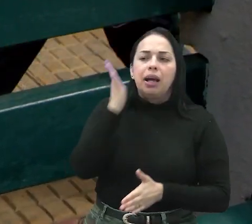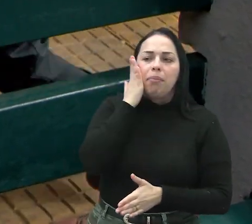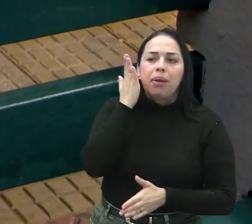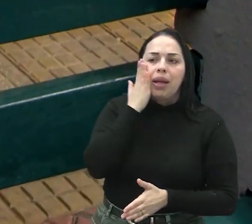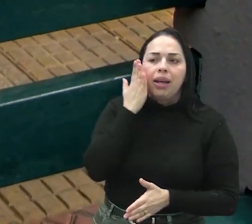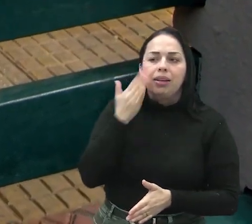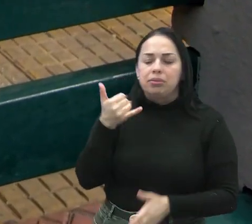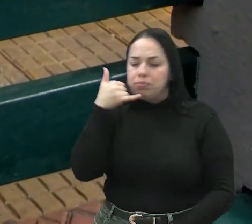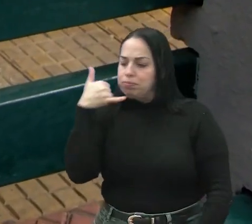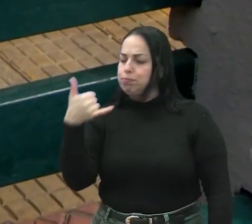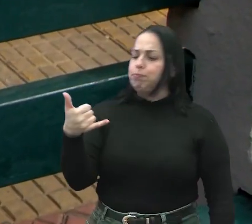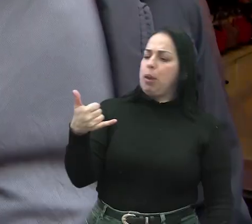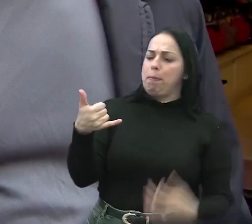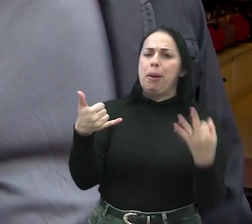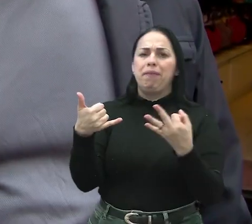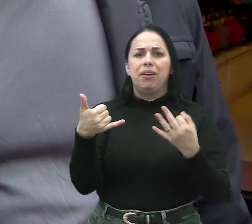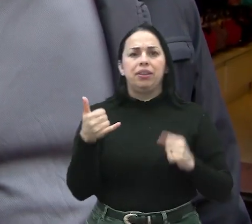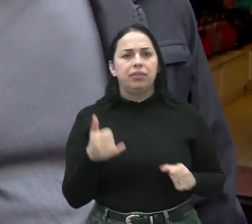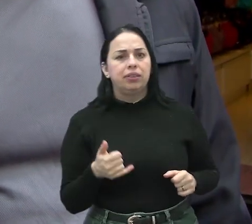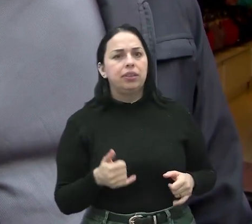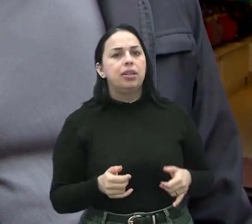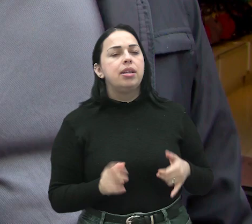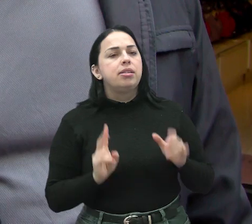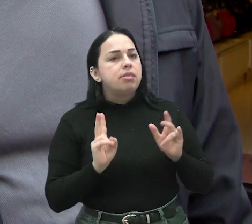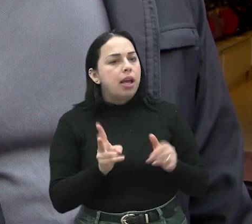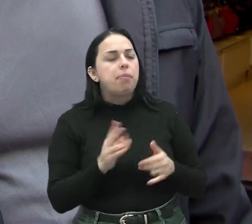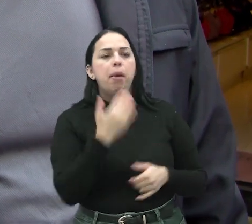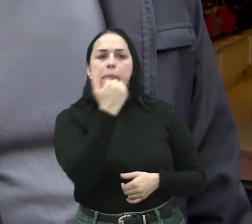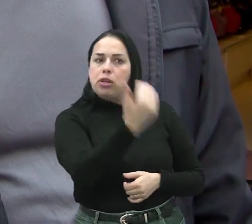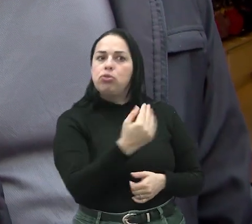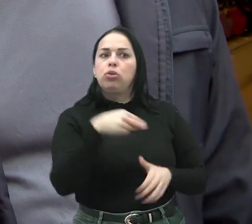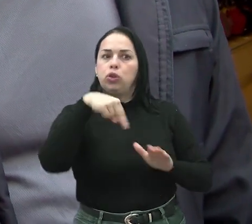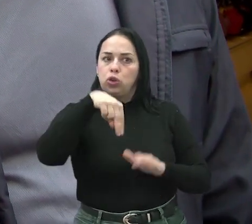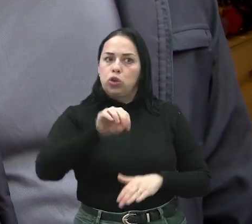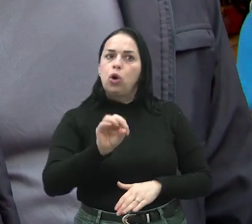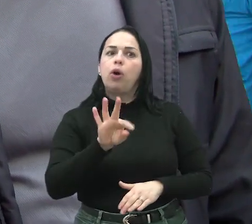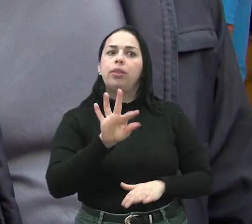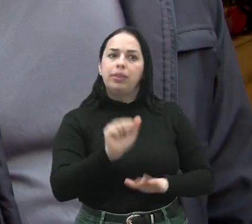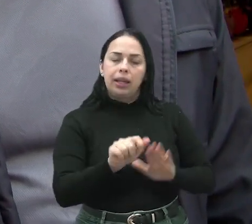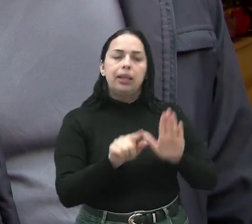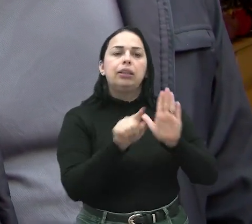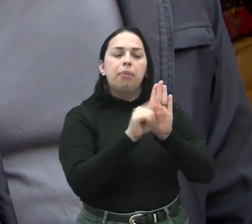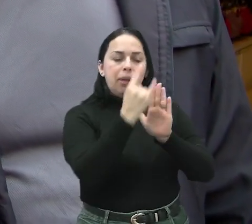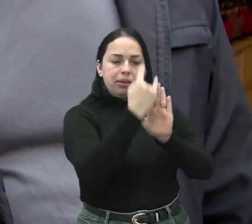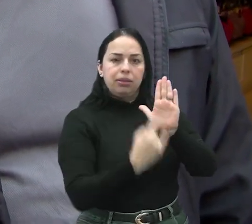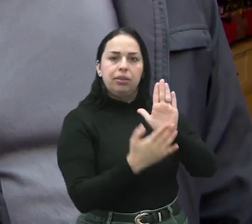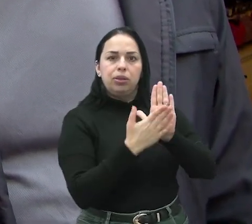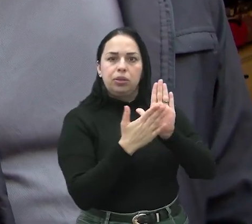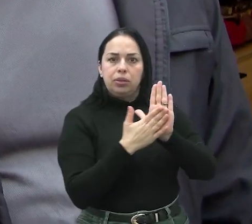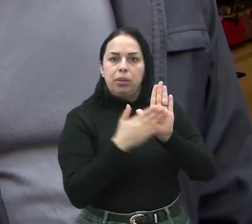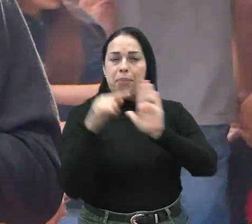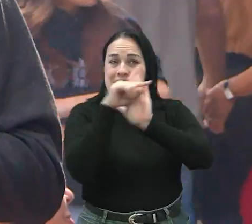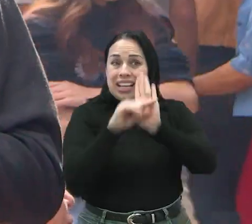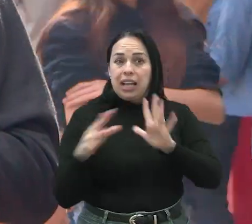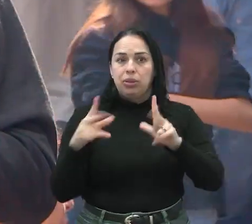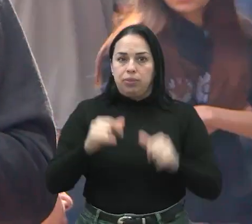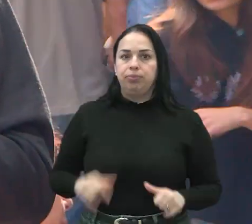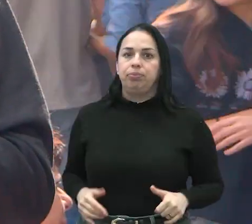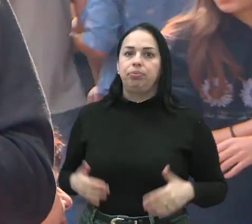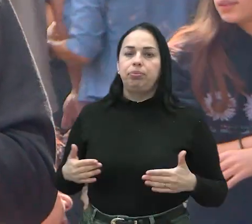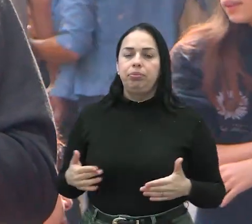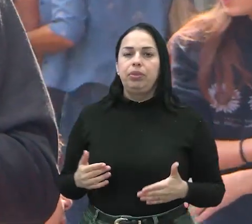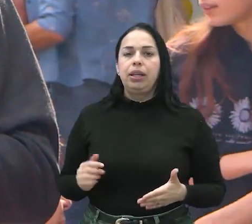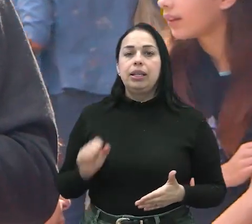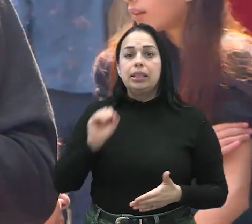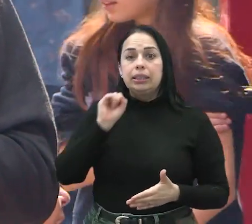sabe se é perfeitinho ou não, né? Sempre. Tanto a nota fiscal e olhar também se o site é confiável, né? Tem que olhar tudo. Ao comprar